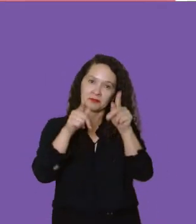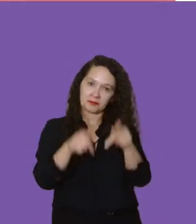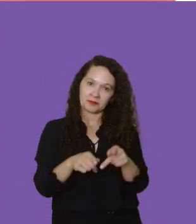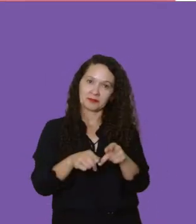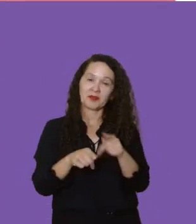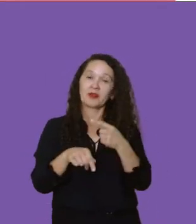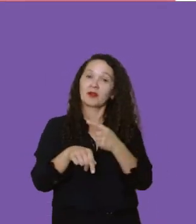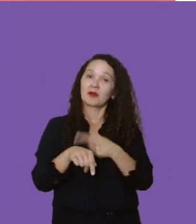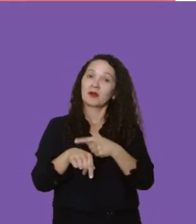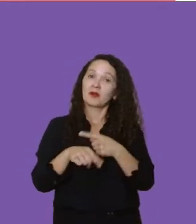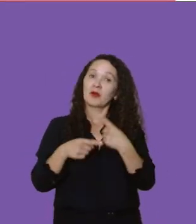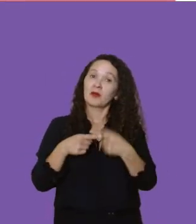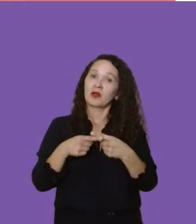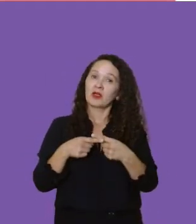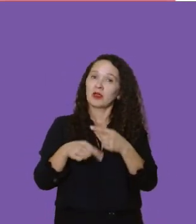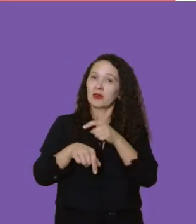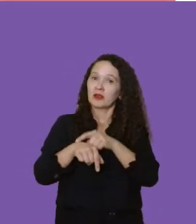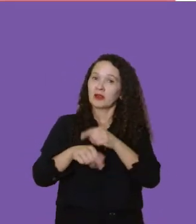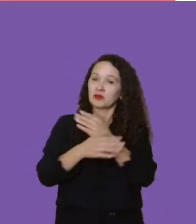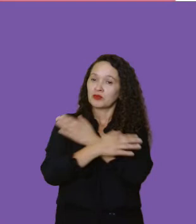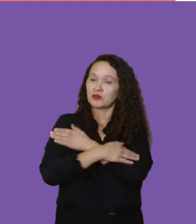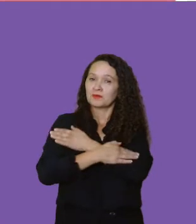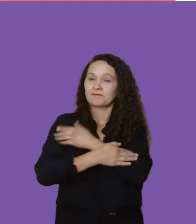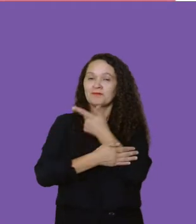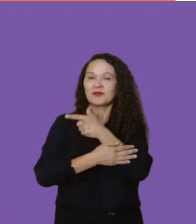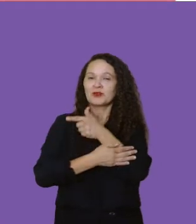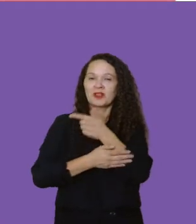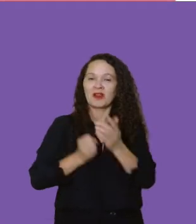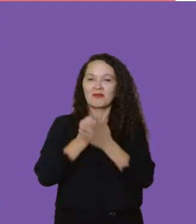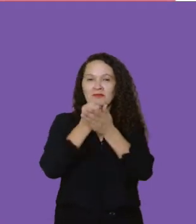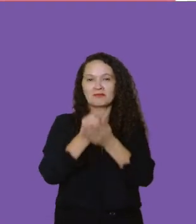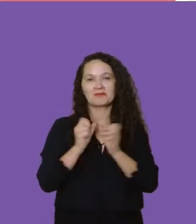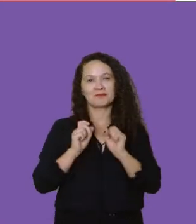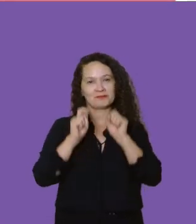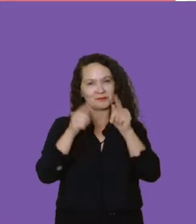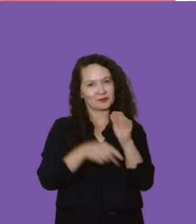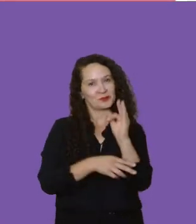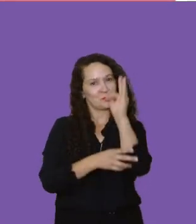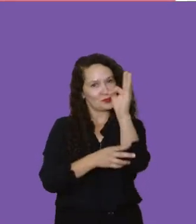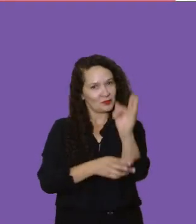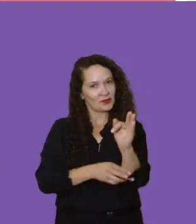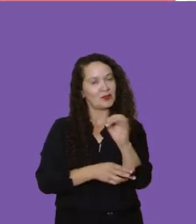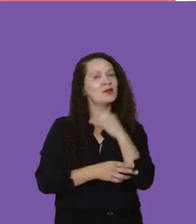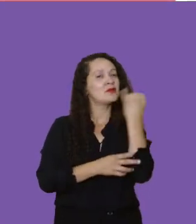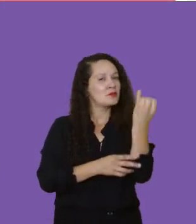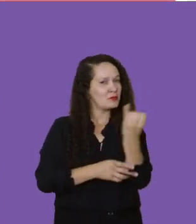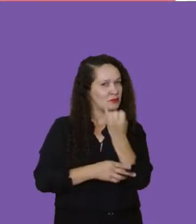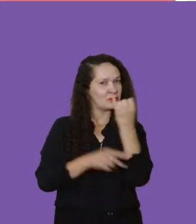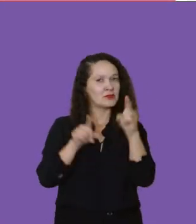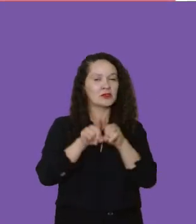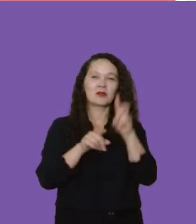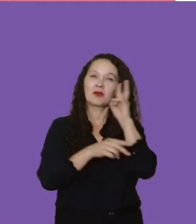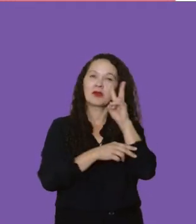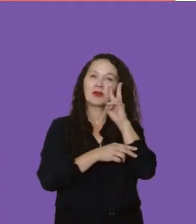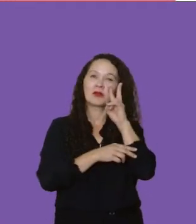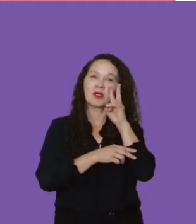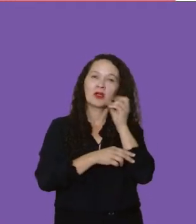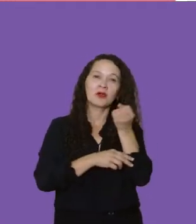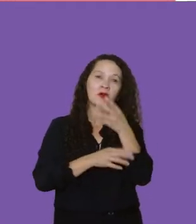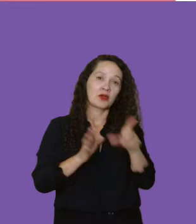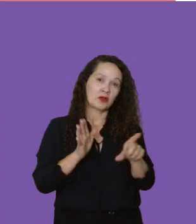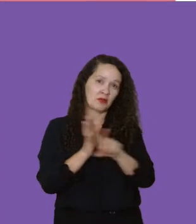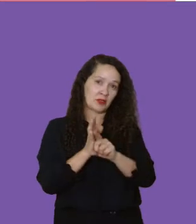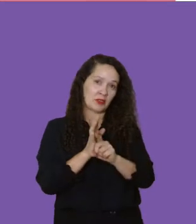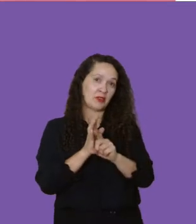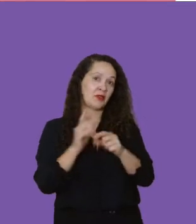já que esse tempo de desemprego não conta aí para aposentadoria, Importante lembrar também que com a reforma da Previdência,